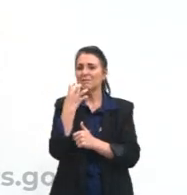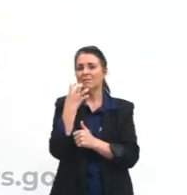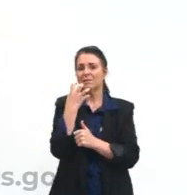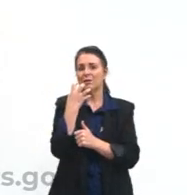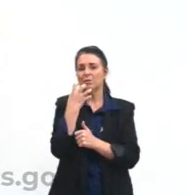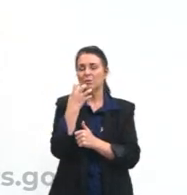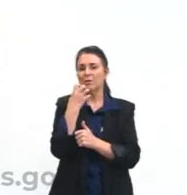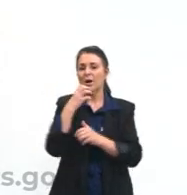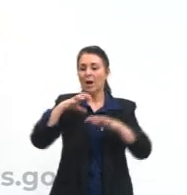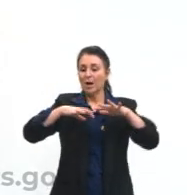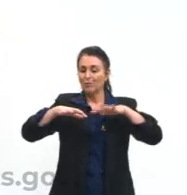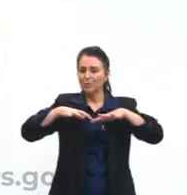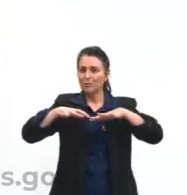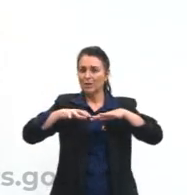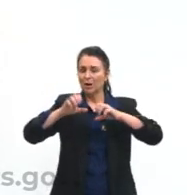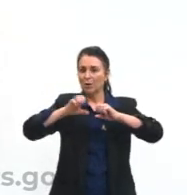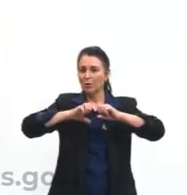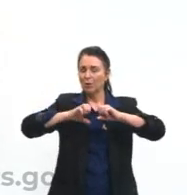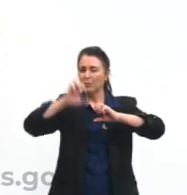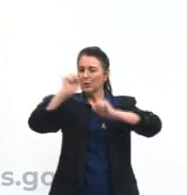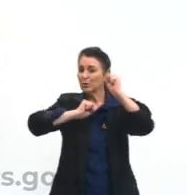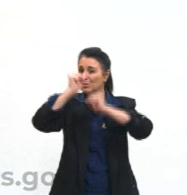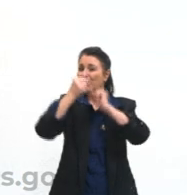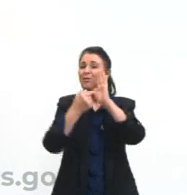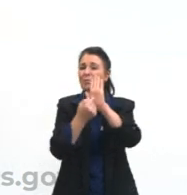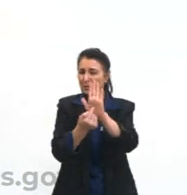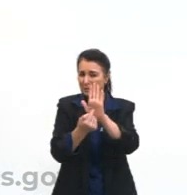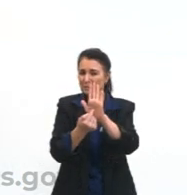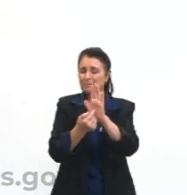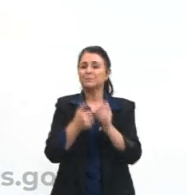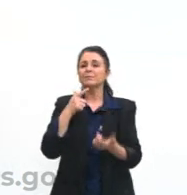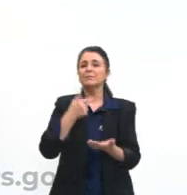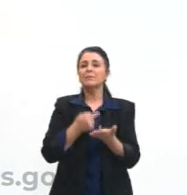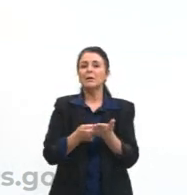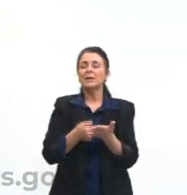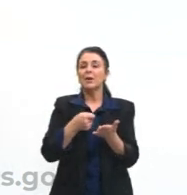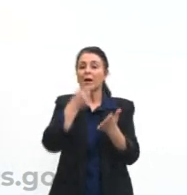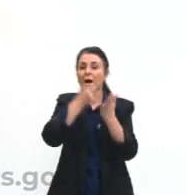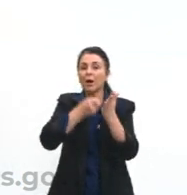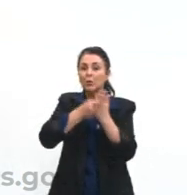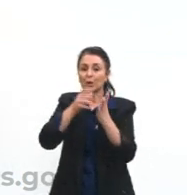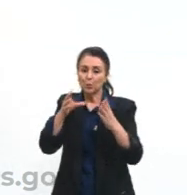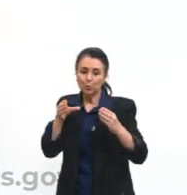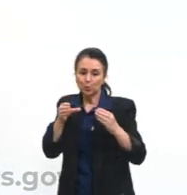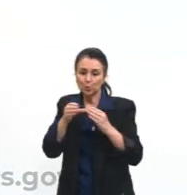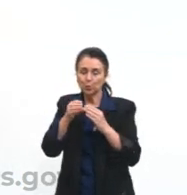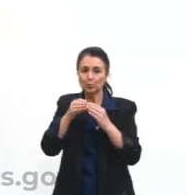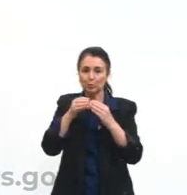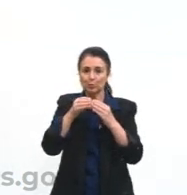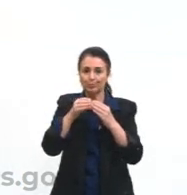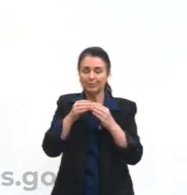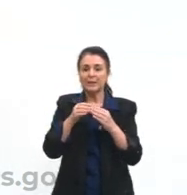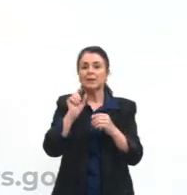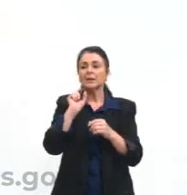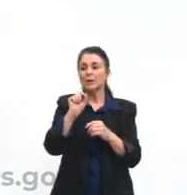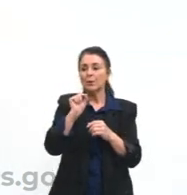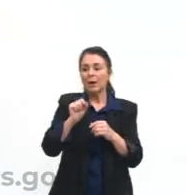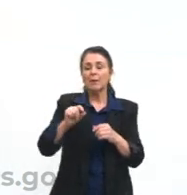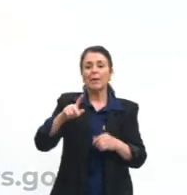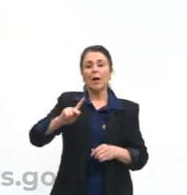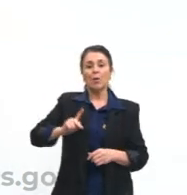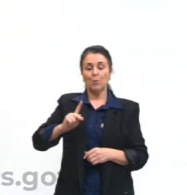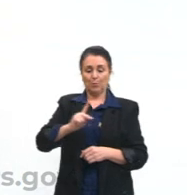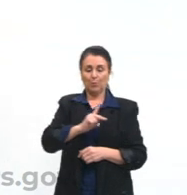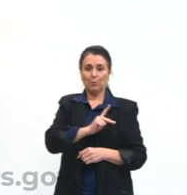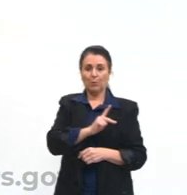o a Revolução Industrial vai fazer é o a relação à luta de classes na relação proletário e